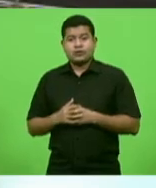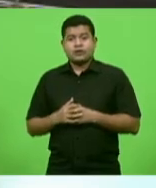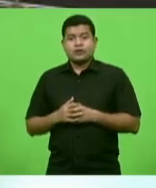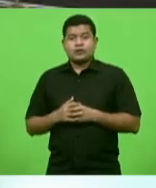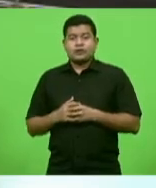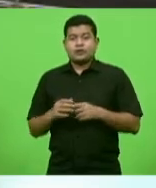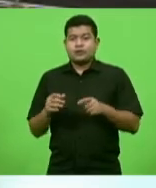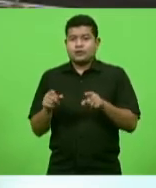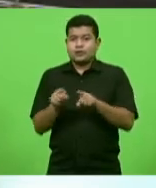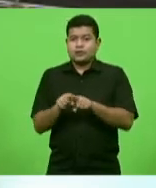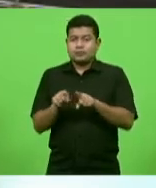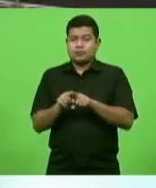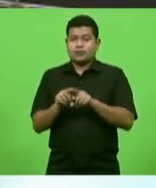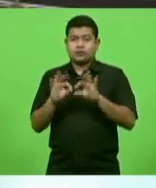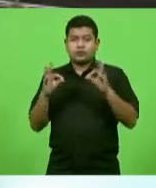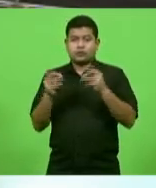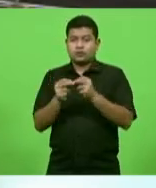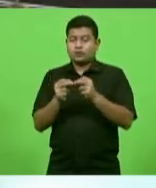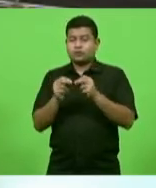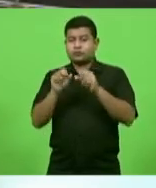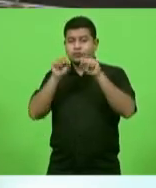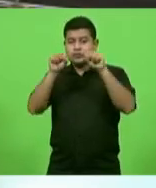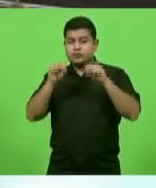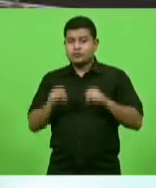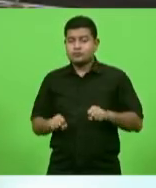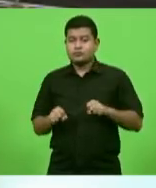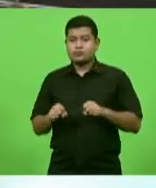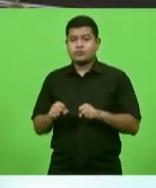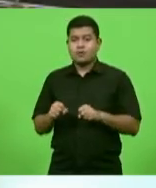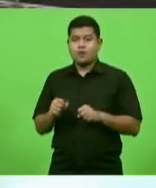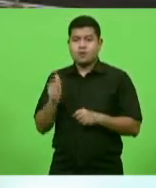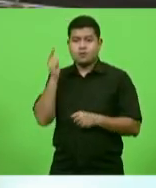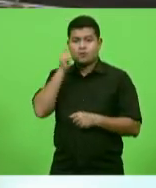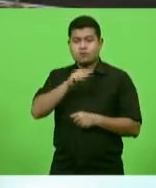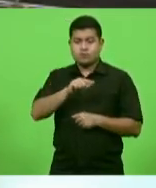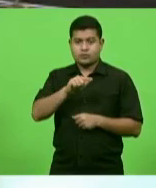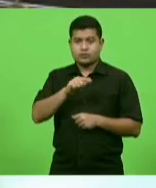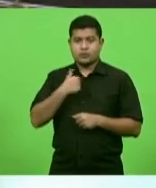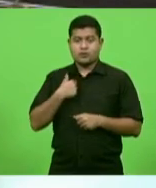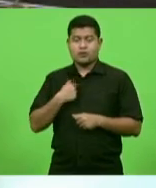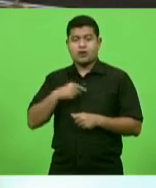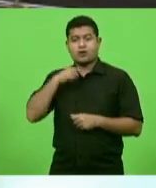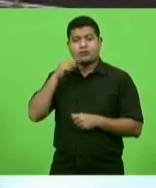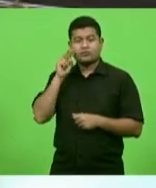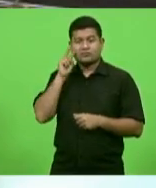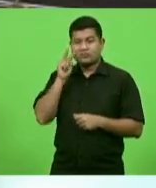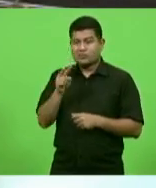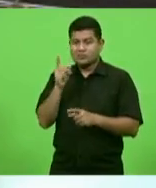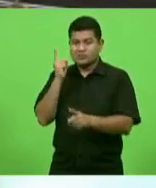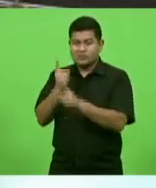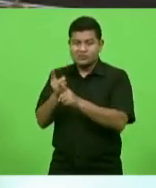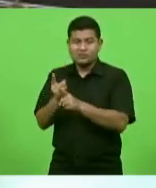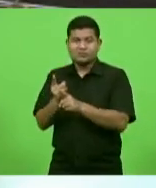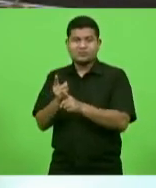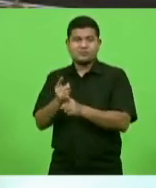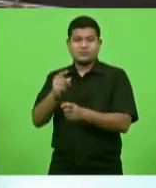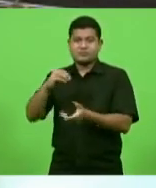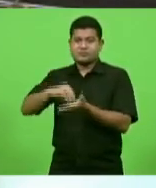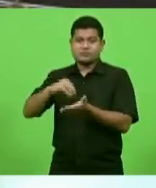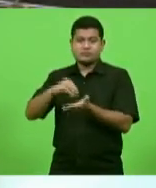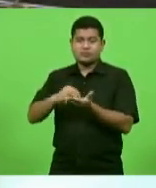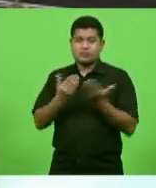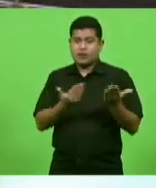e de toda a prova testemunhal colhida longo da investigação não extrair em uma menção Direta do governador